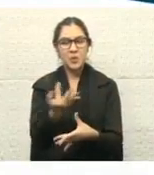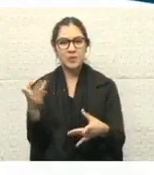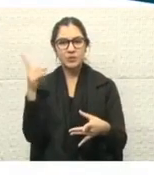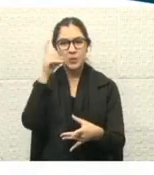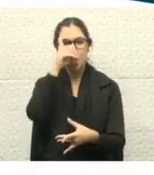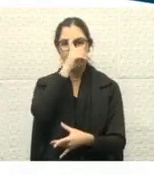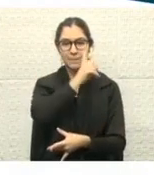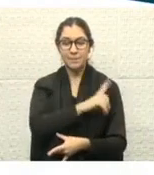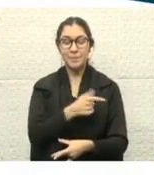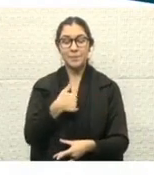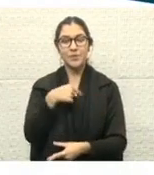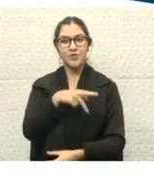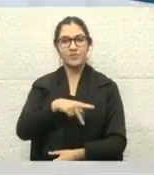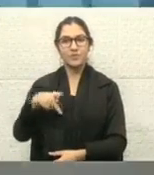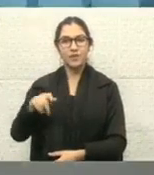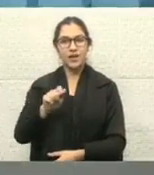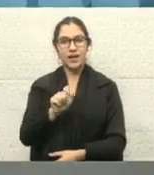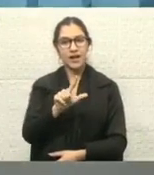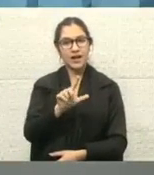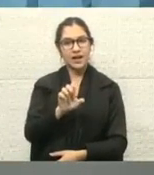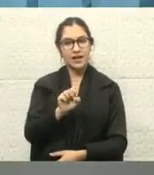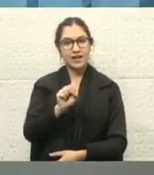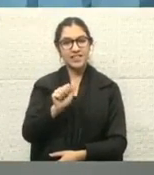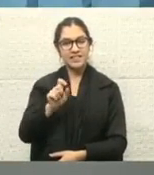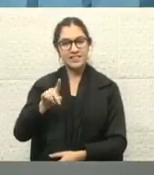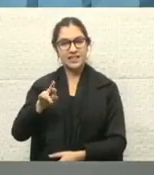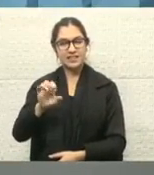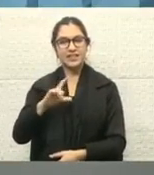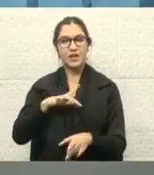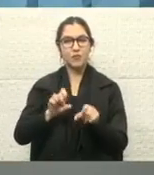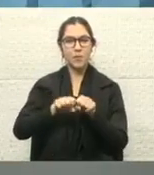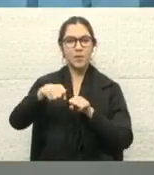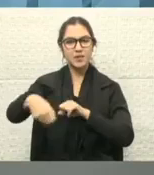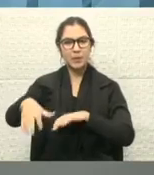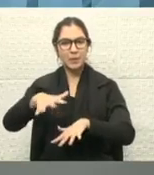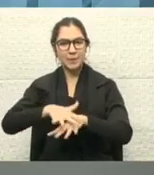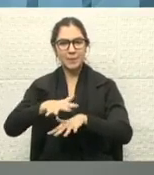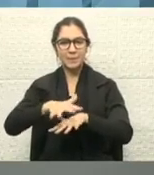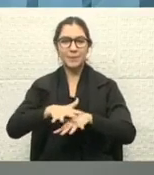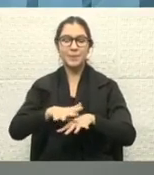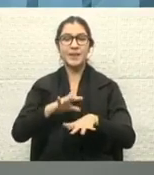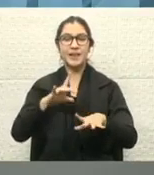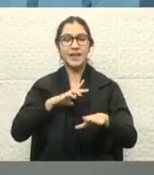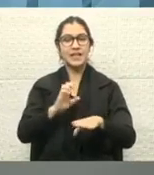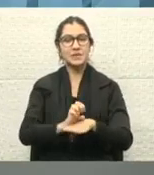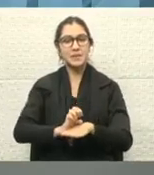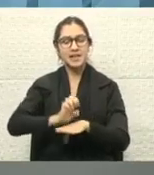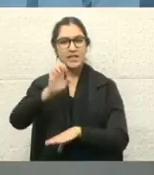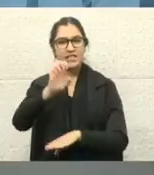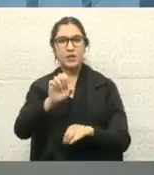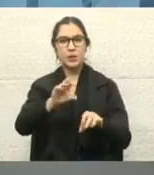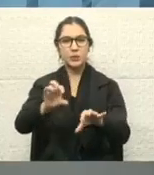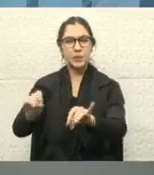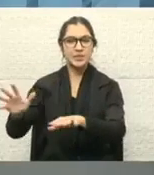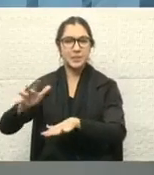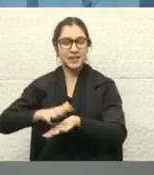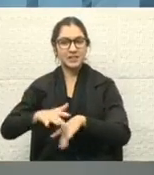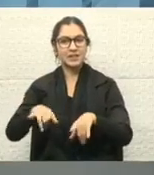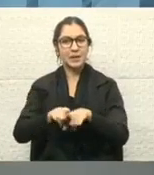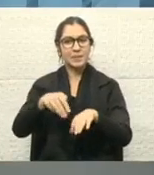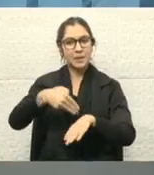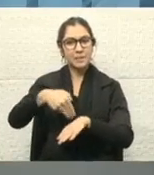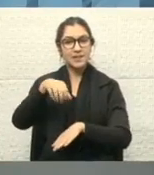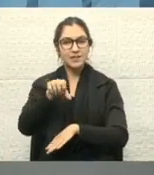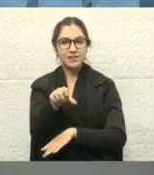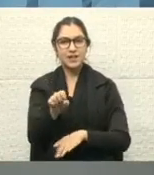complexos. Eu sou a professora Alessandra, eu tenho formação na área de matemática, com especialização em educação matemática e o mestrado